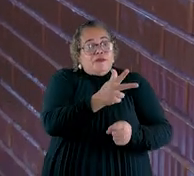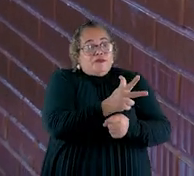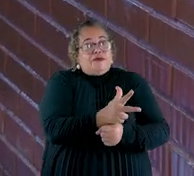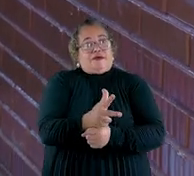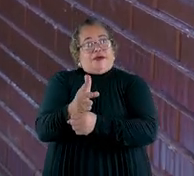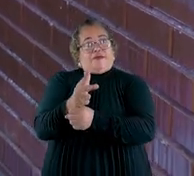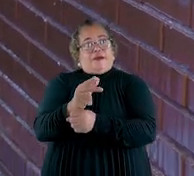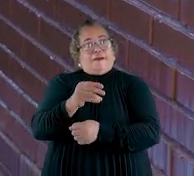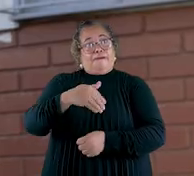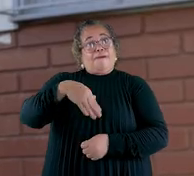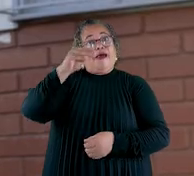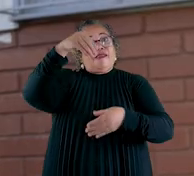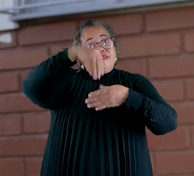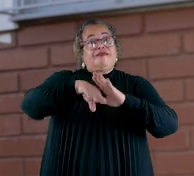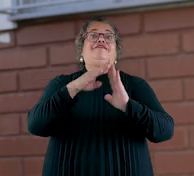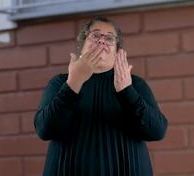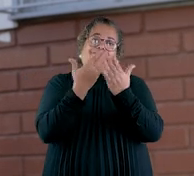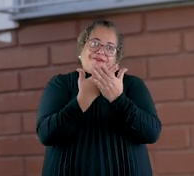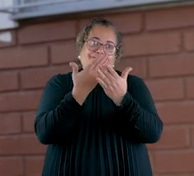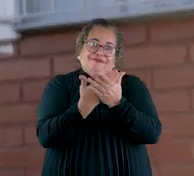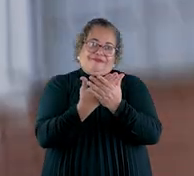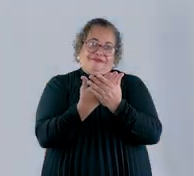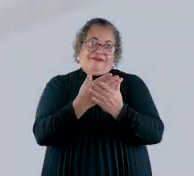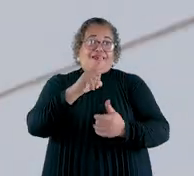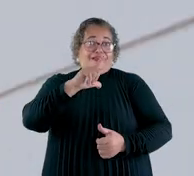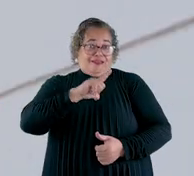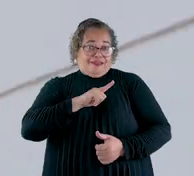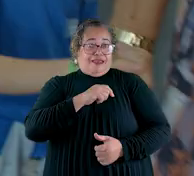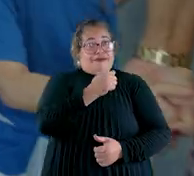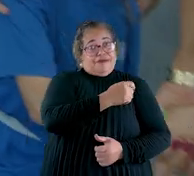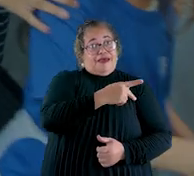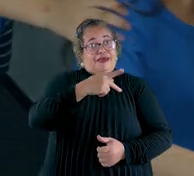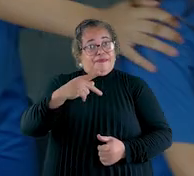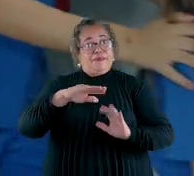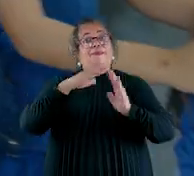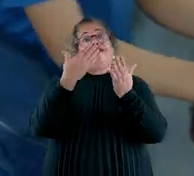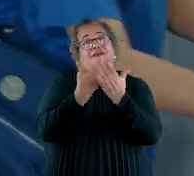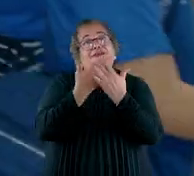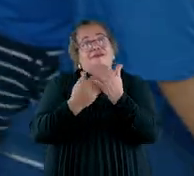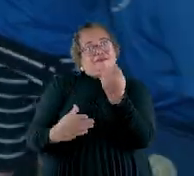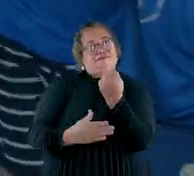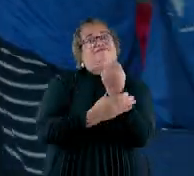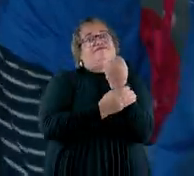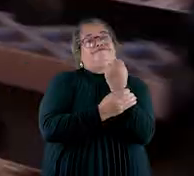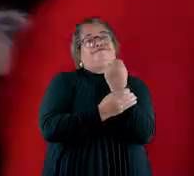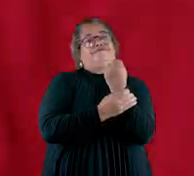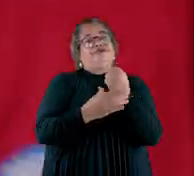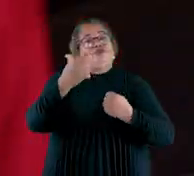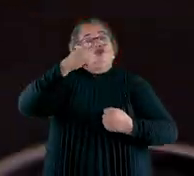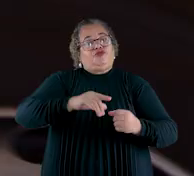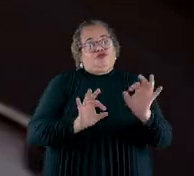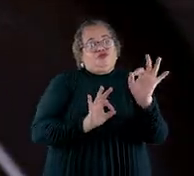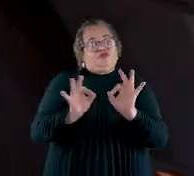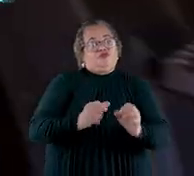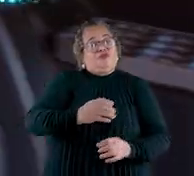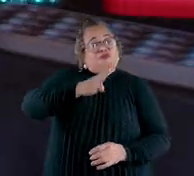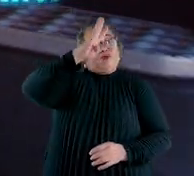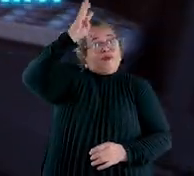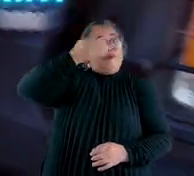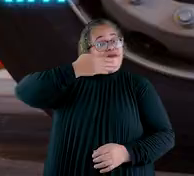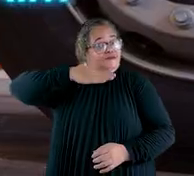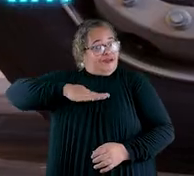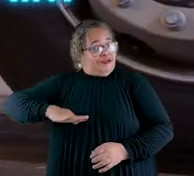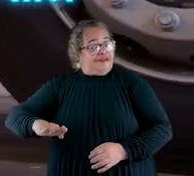mais de 3.000 câmeras sendo mais de 2000 delas e escola tem o aplicativo escola protegido retomou programa de